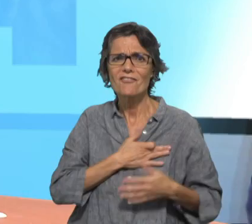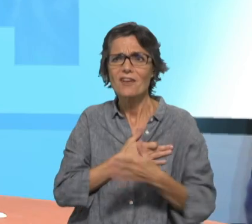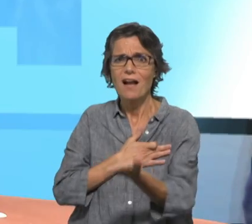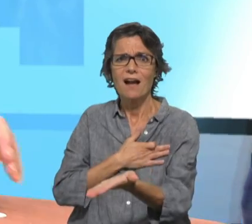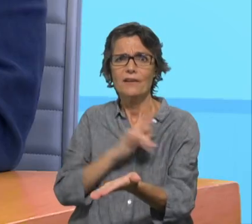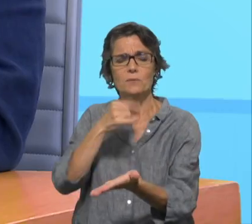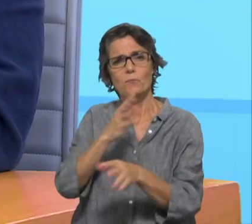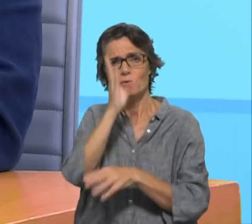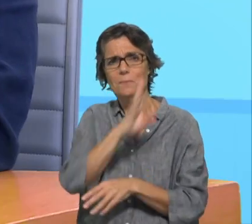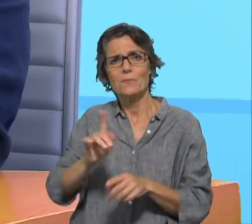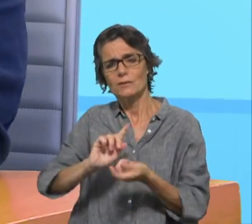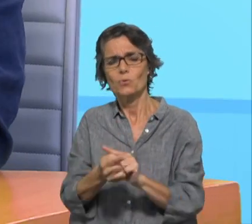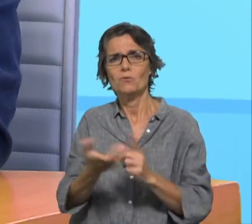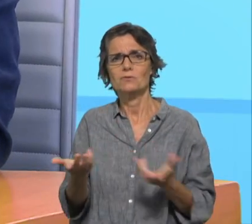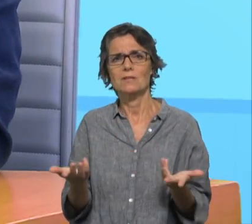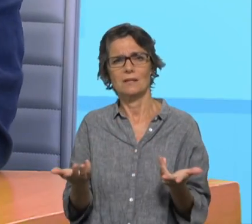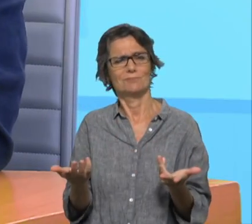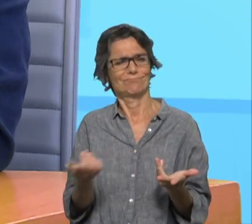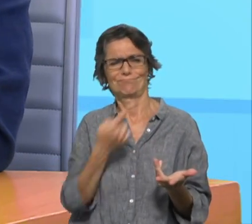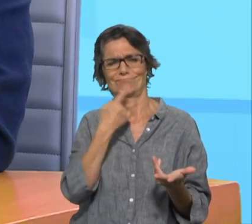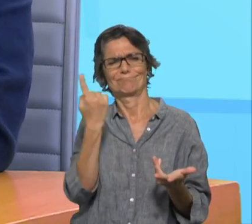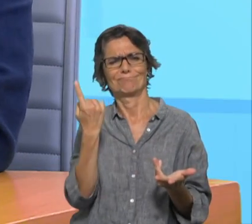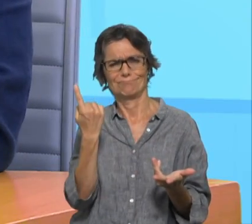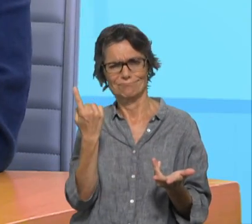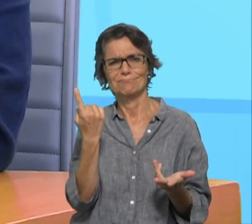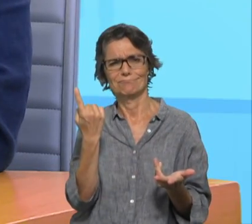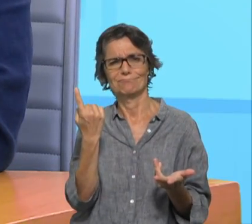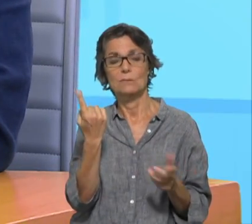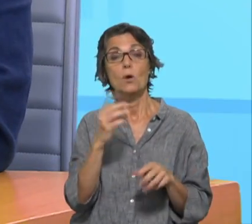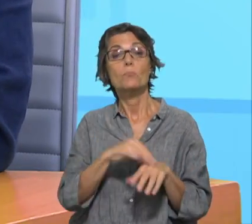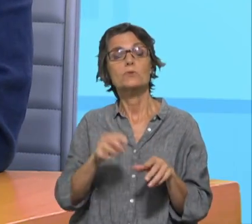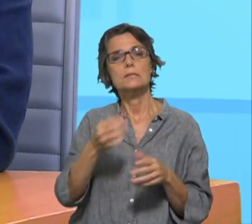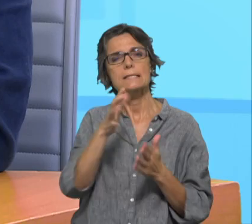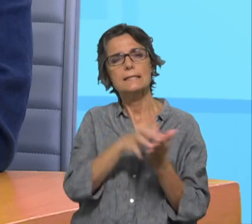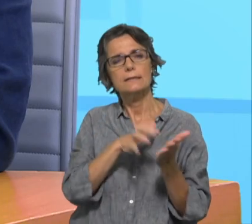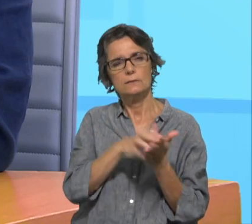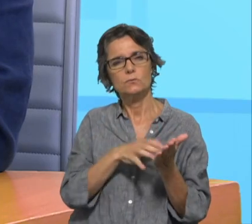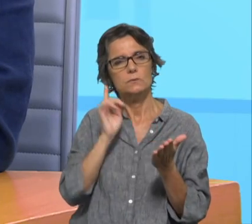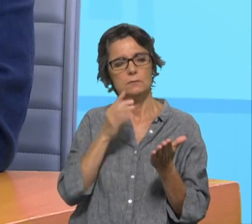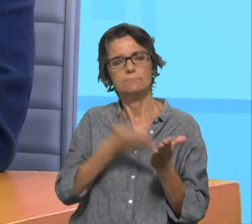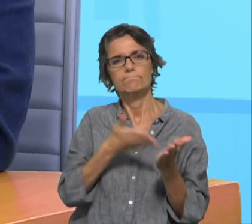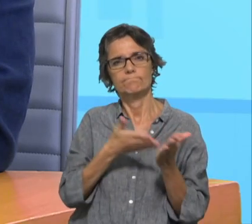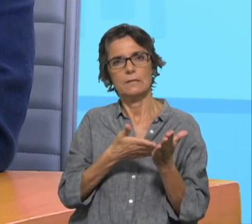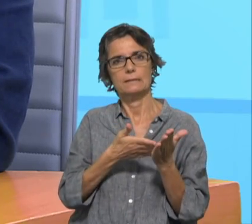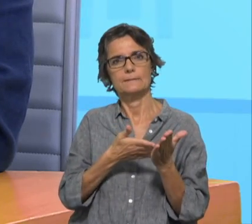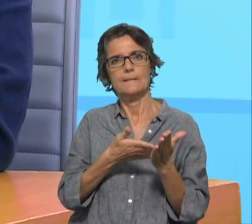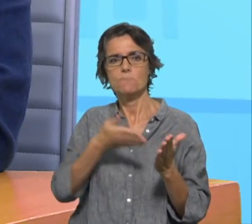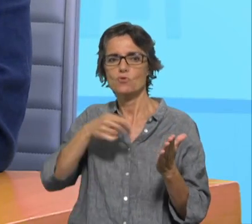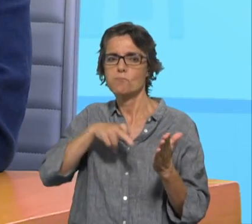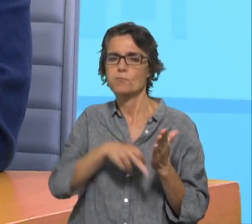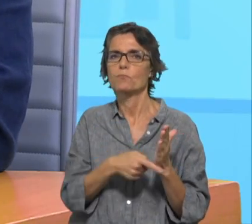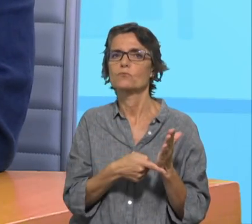em Eucaristia, que é uma coisa estranhíssima. E por isso esta leitura é tão acutilante, porque nos vem dizer que sem